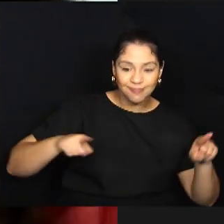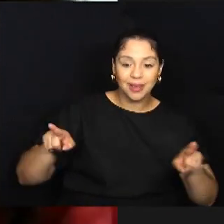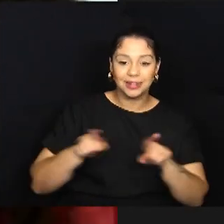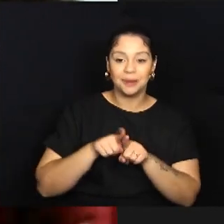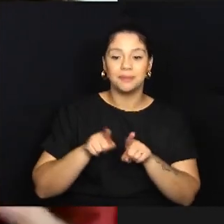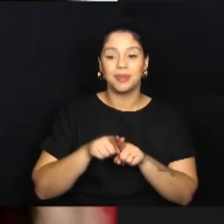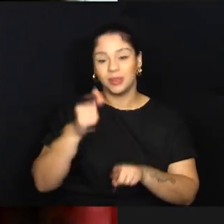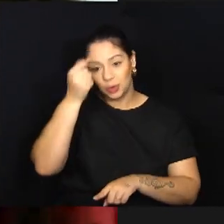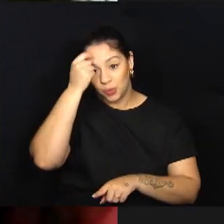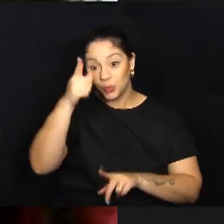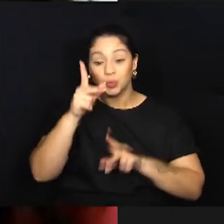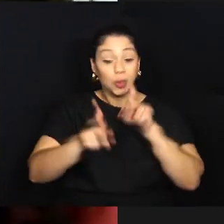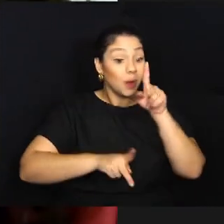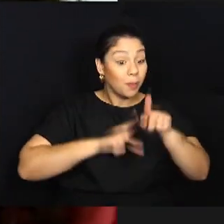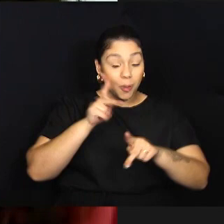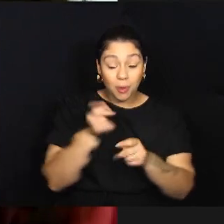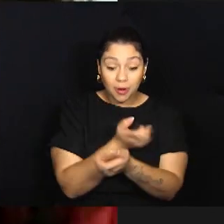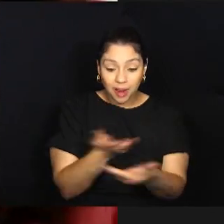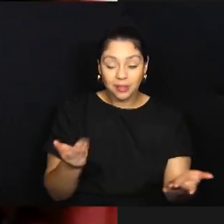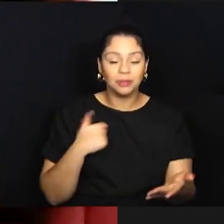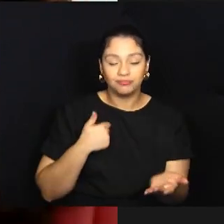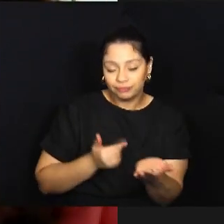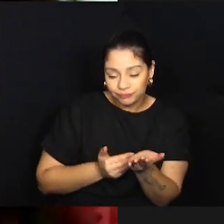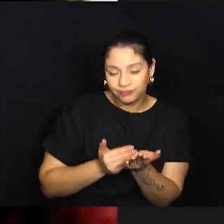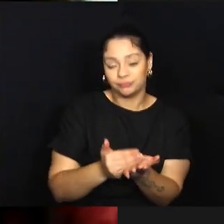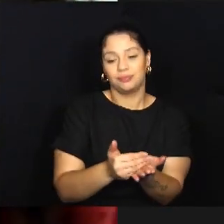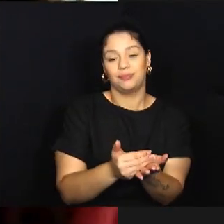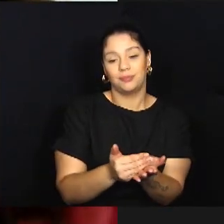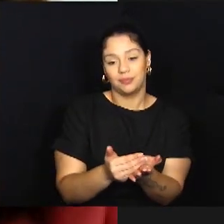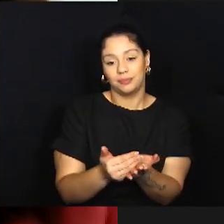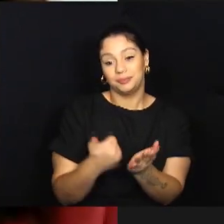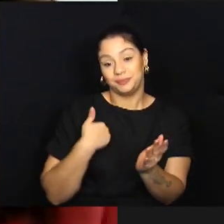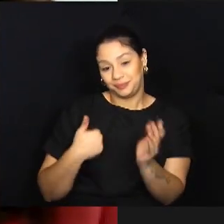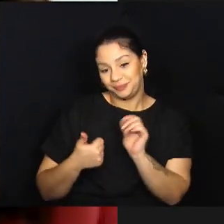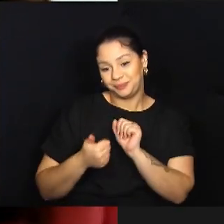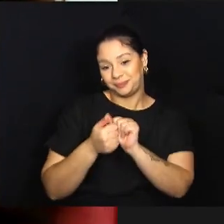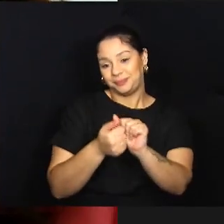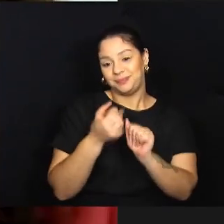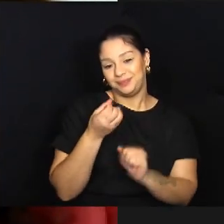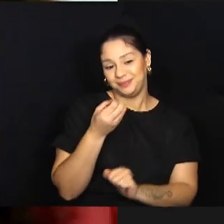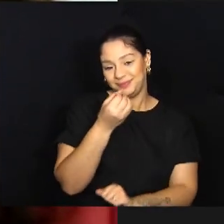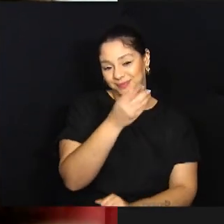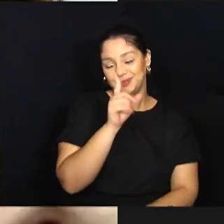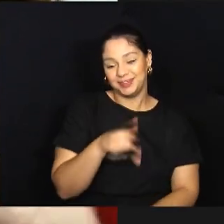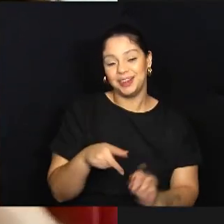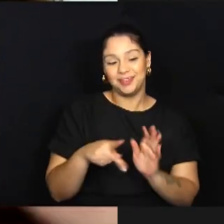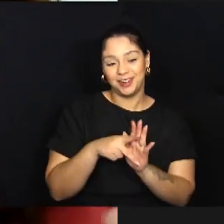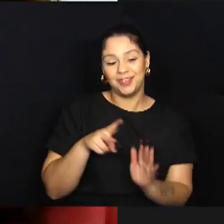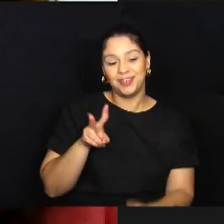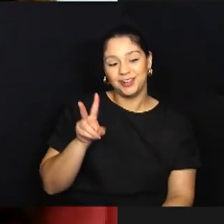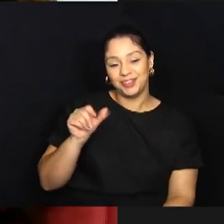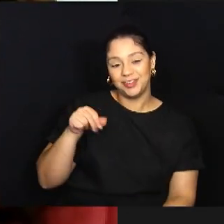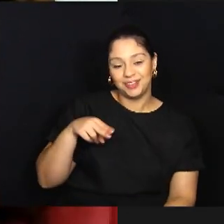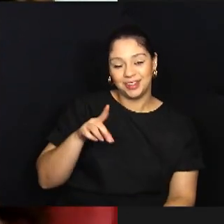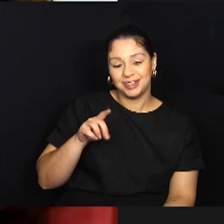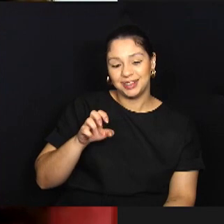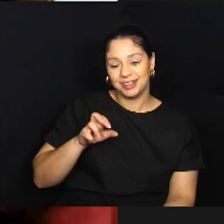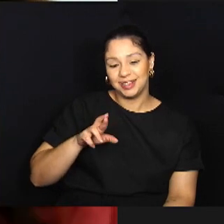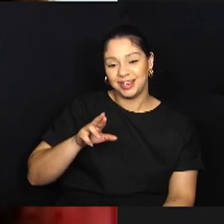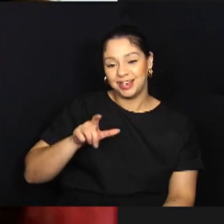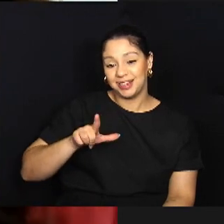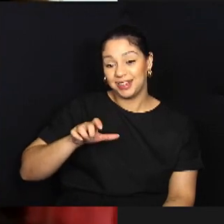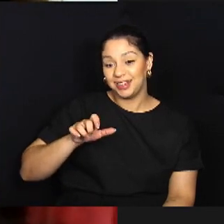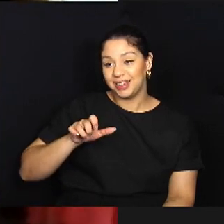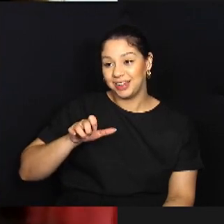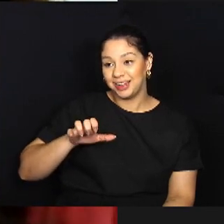também. Então foi aí. E eu embarquei numa viagem, vamos dizer, do Vanderlei. Né? Ele teve a gente estava no